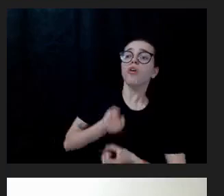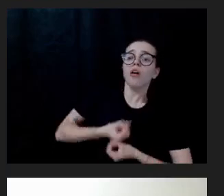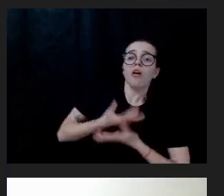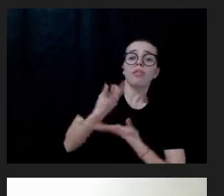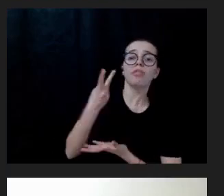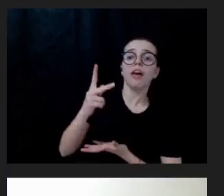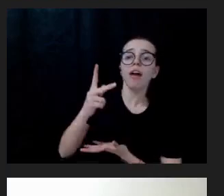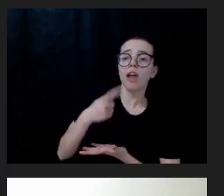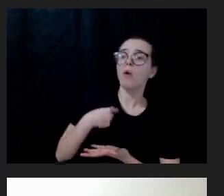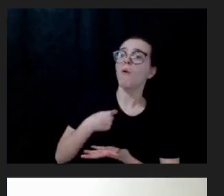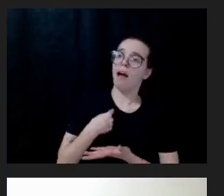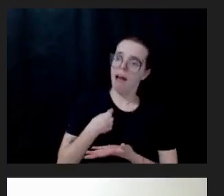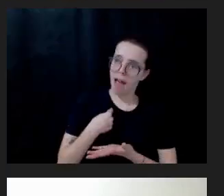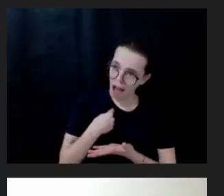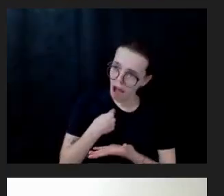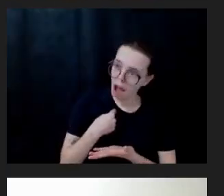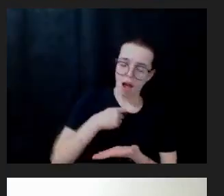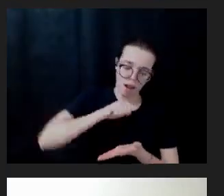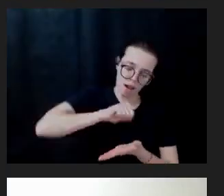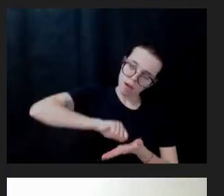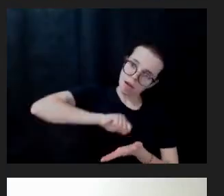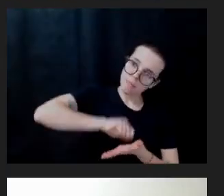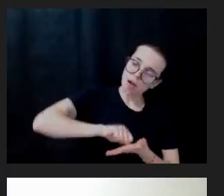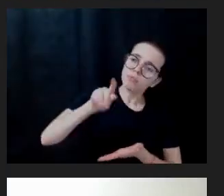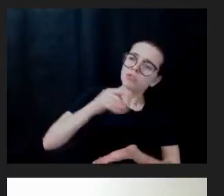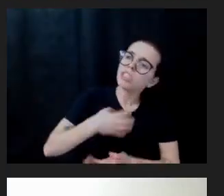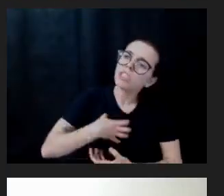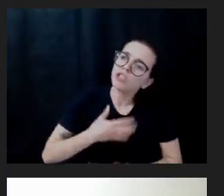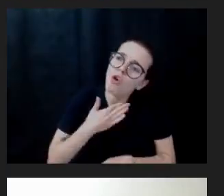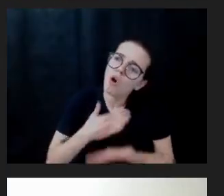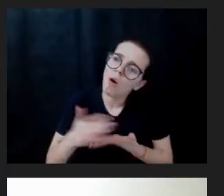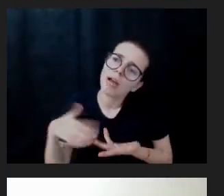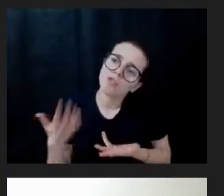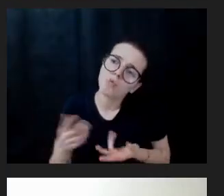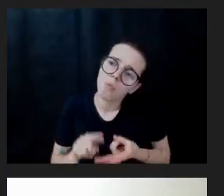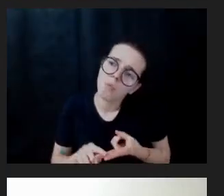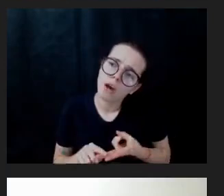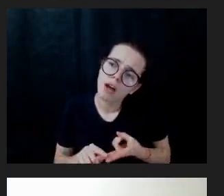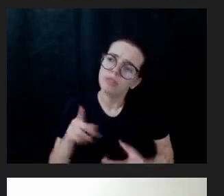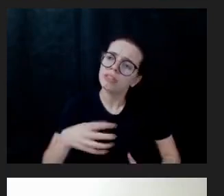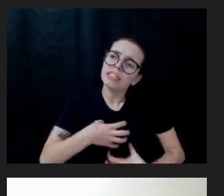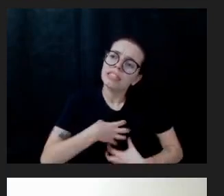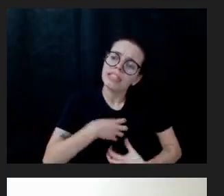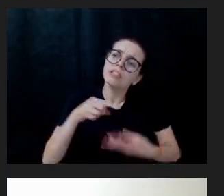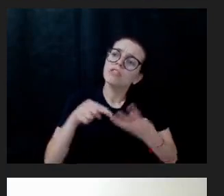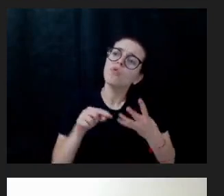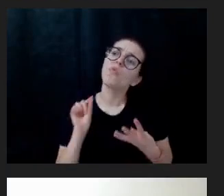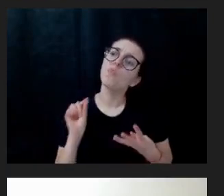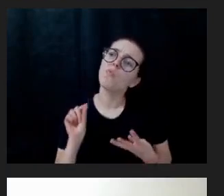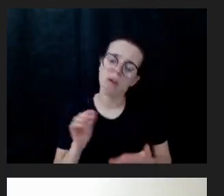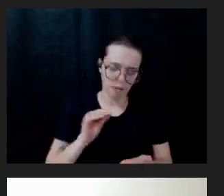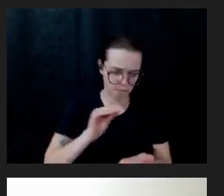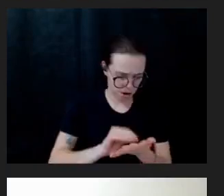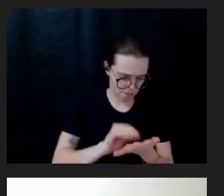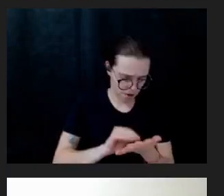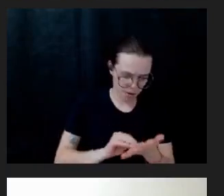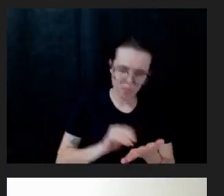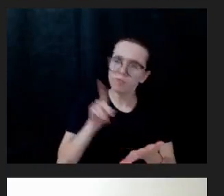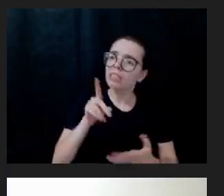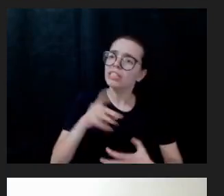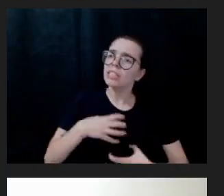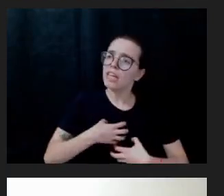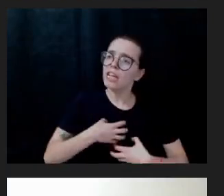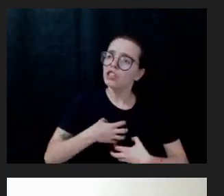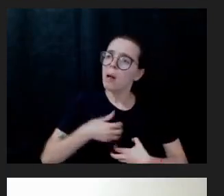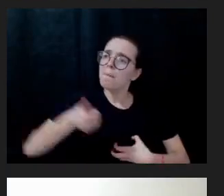qual foi o momento que surgiu, o sintoma, como que aquele sintoma é agravado, quais